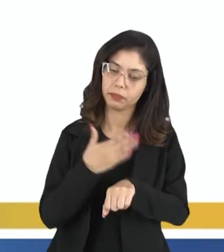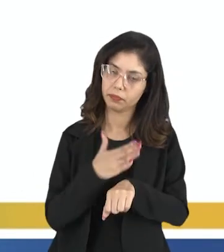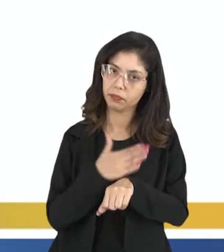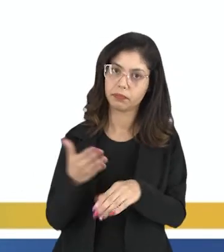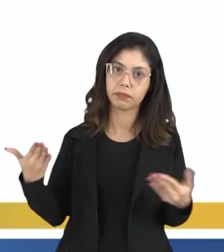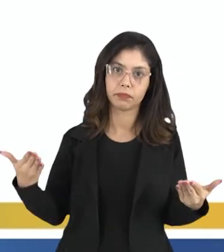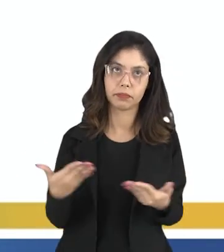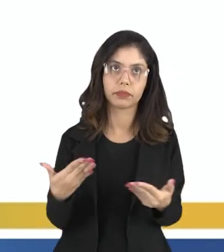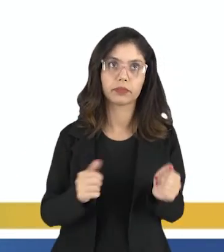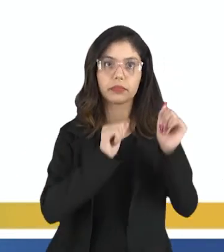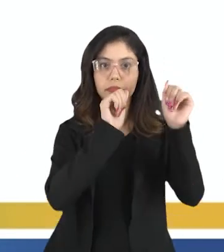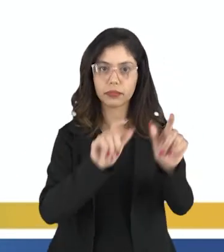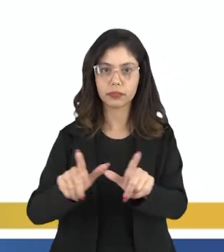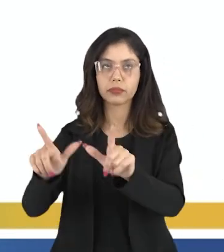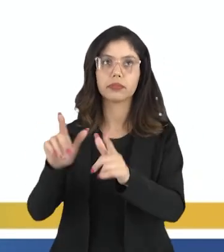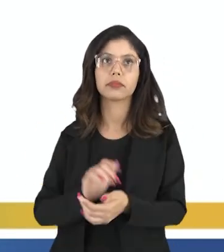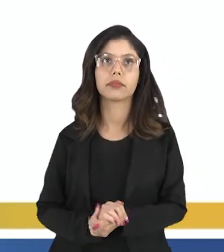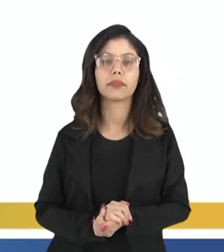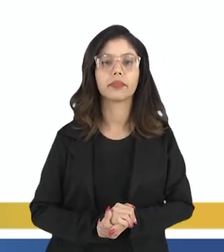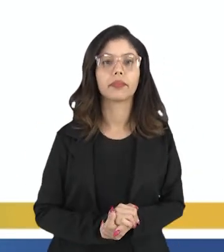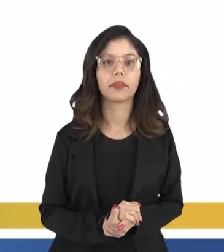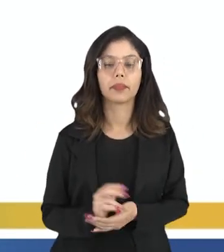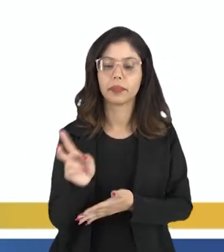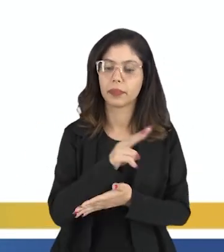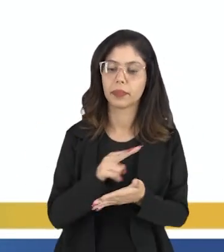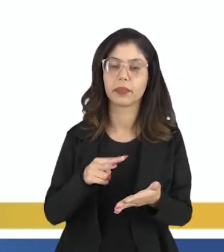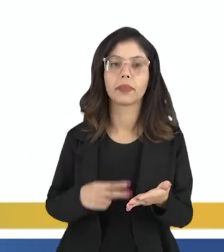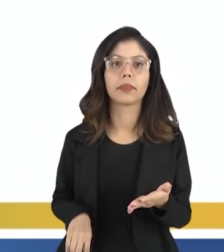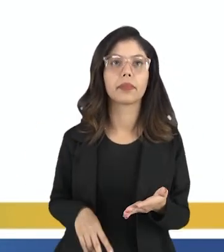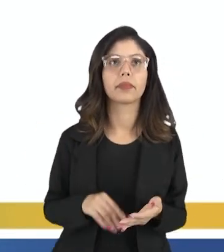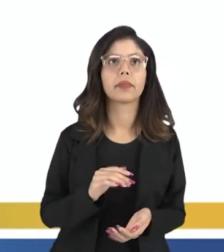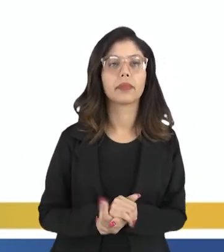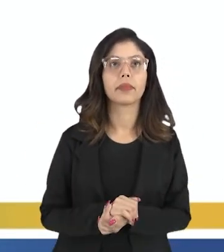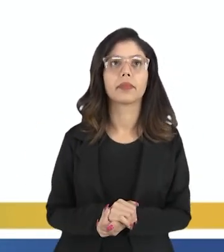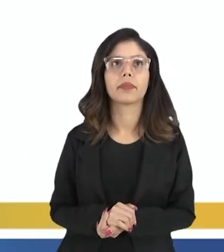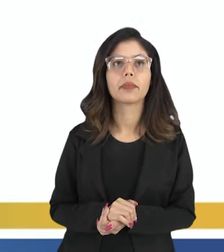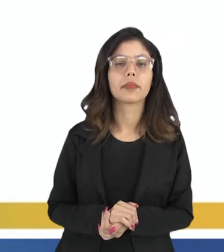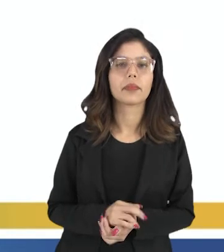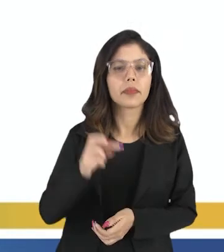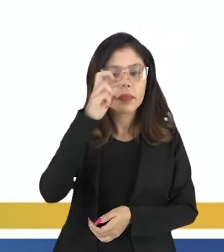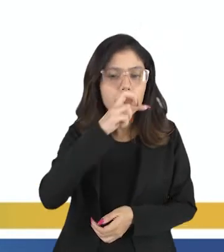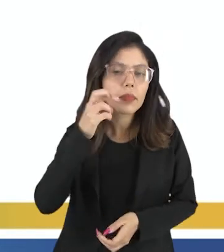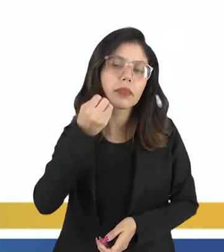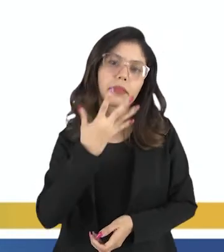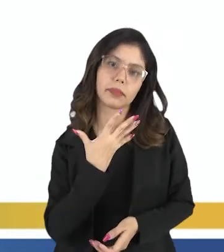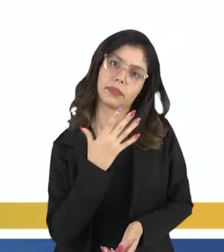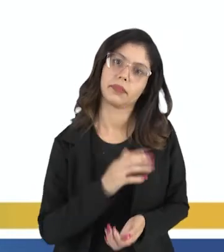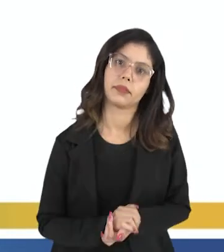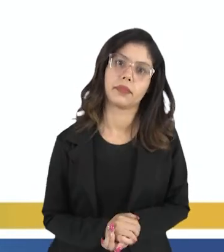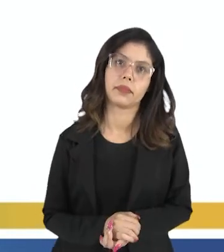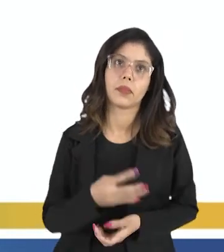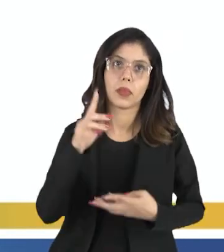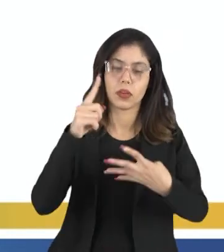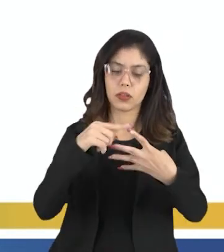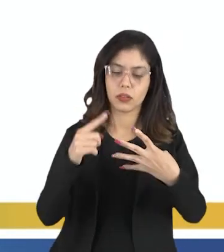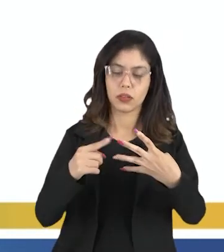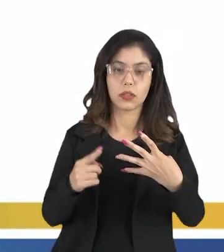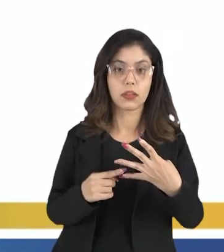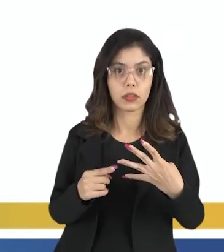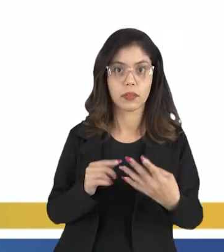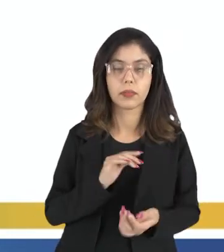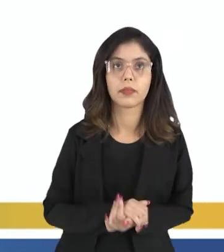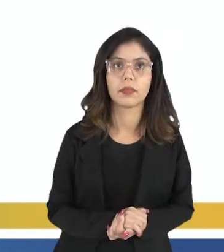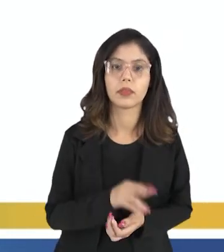exercitando. Acompanhem em tela a leitura do enunciado e analisem bem as 4 possibilidades